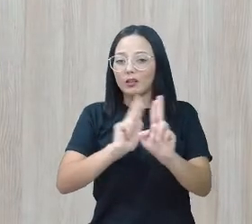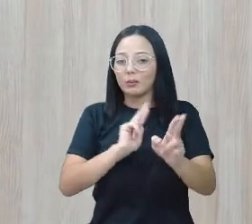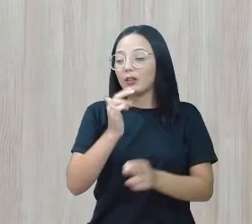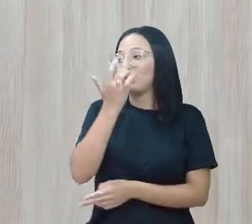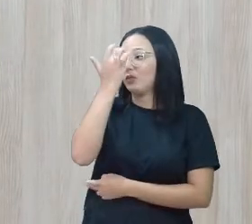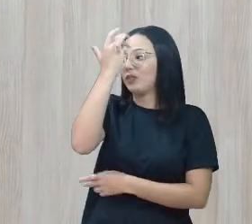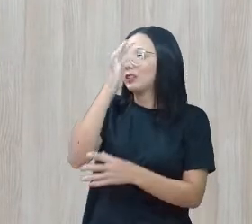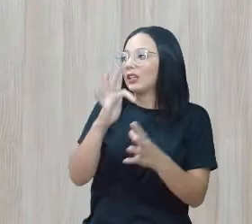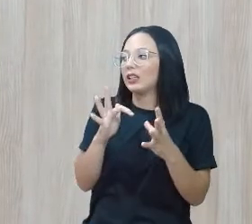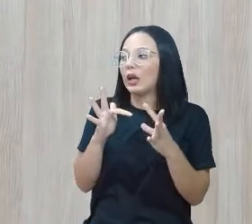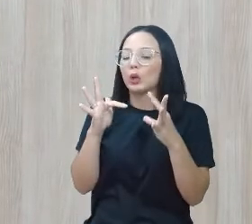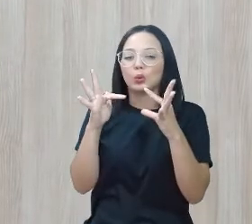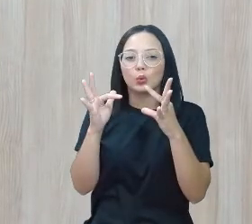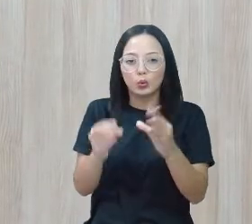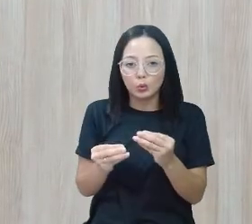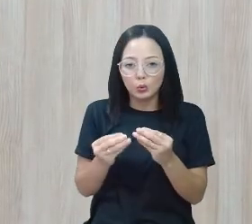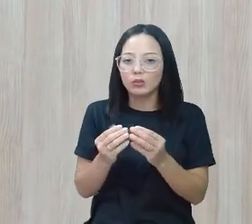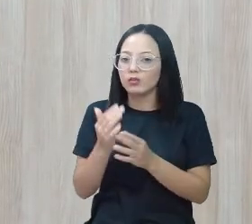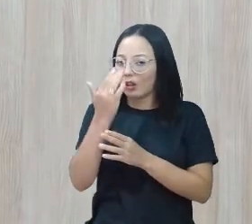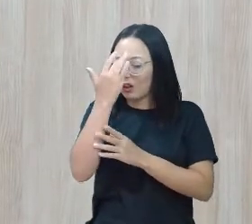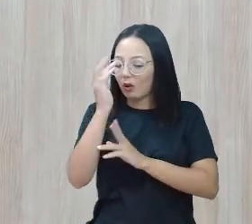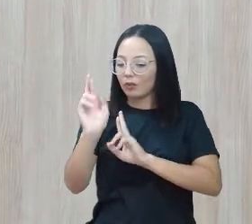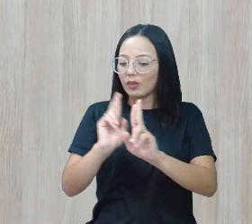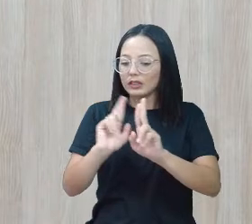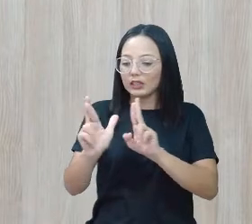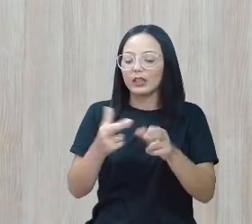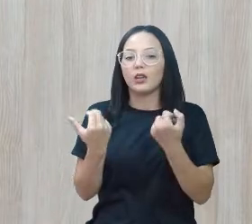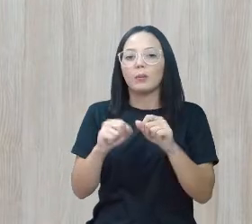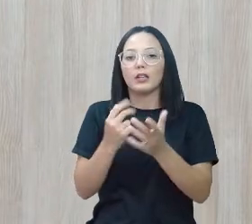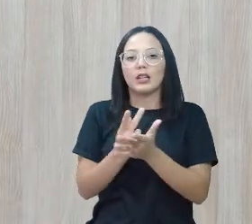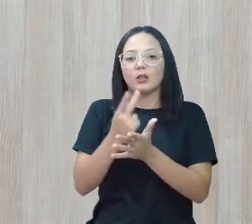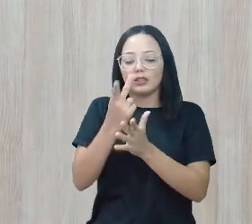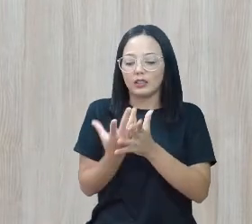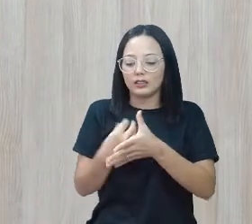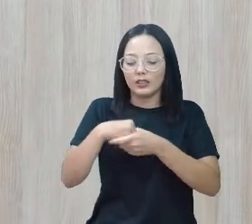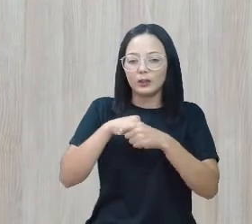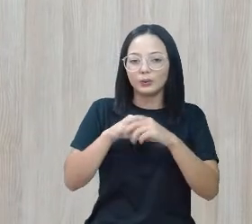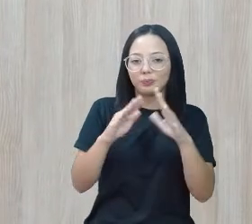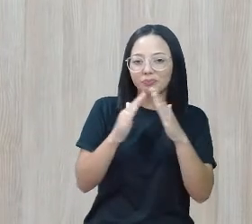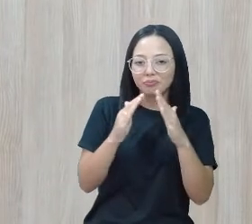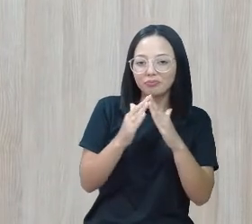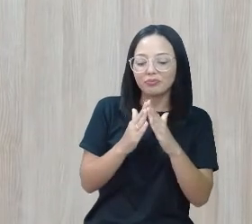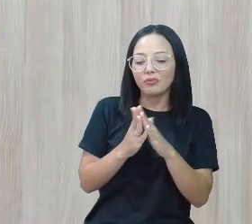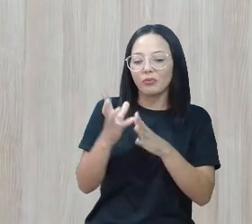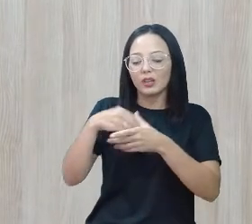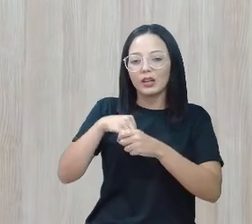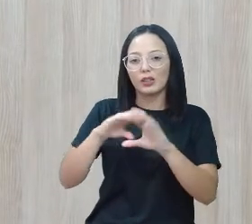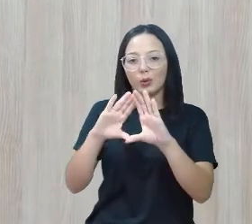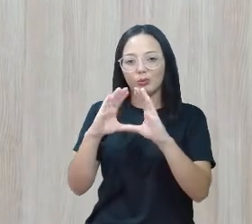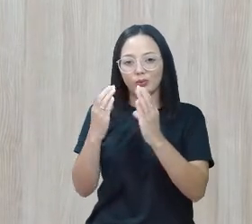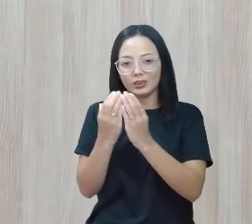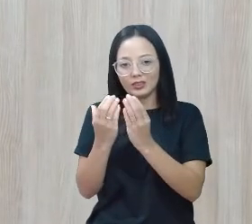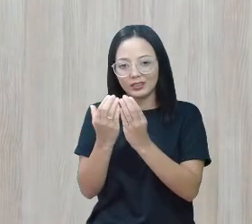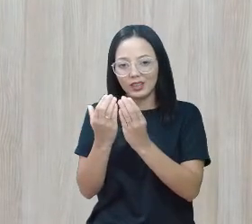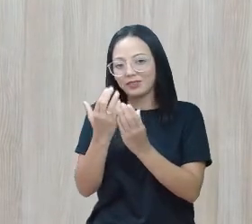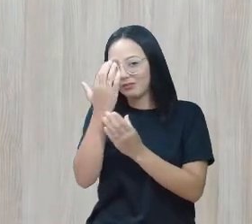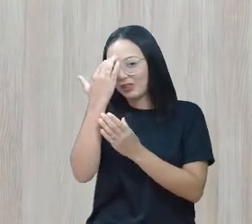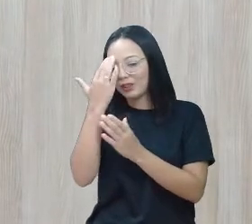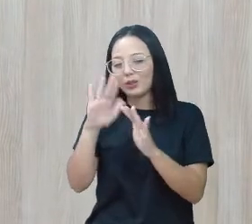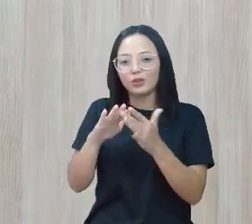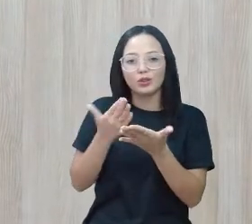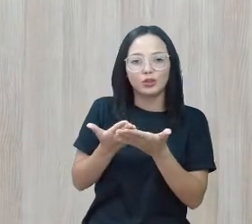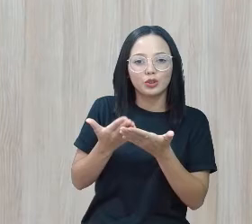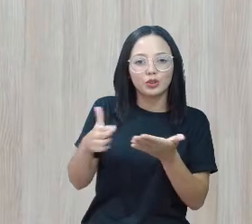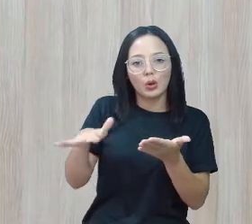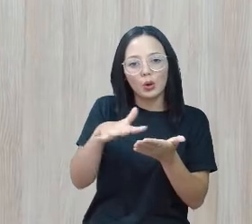facilita tudo. Esse relacionamento deve acontecer dentro da nossa casa, na nossa comunidade, seja ela